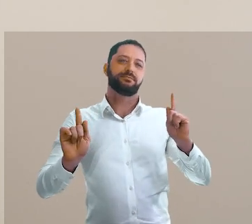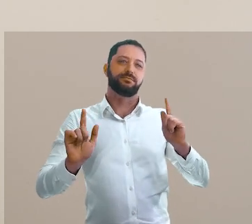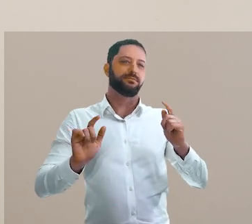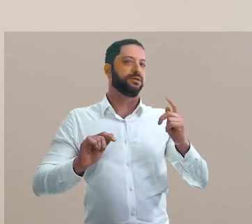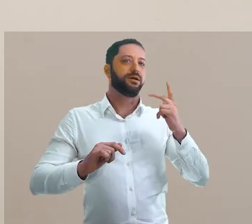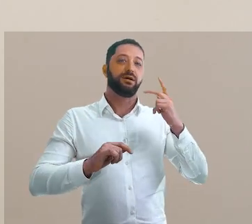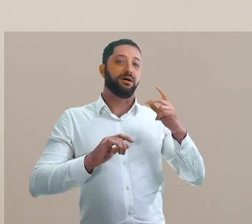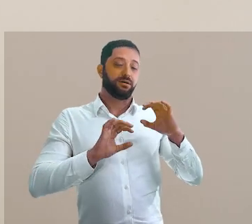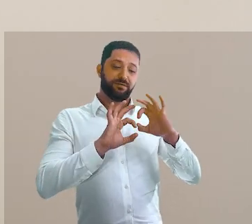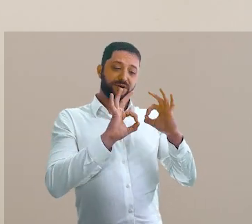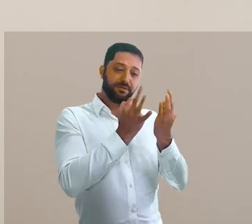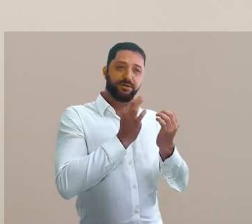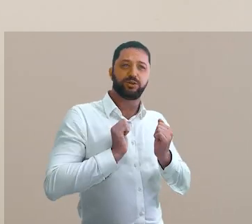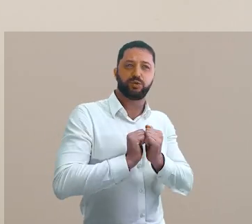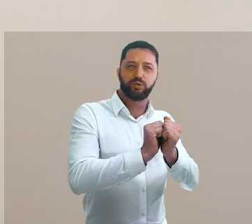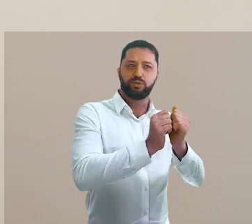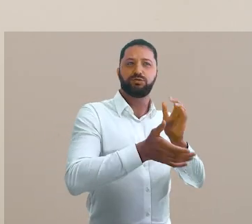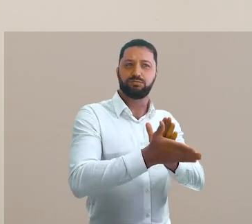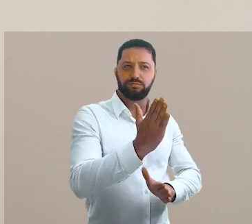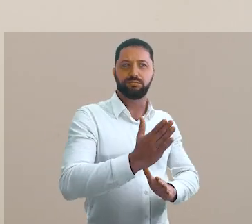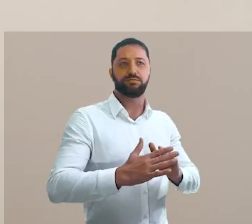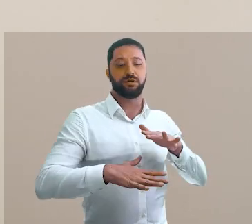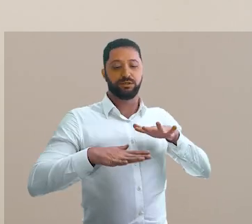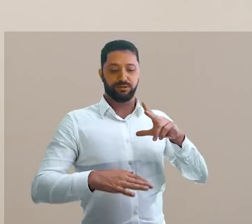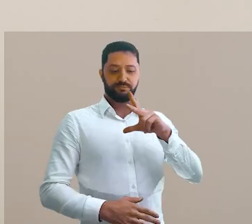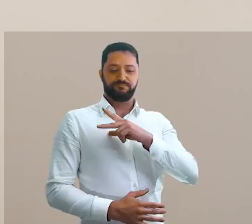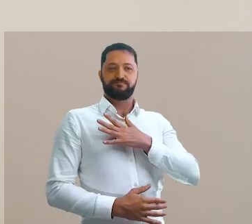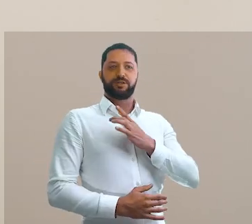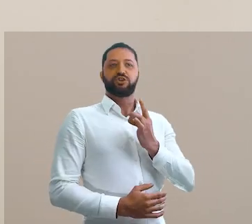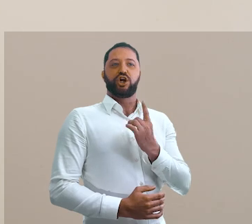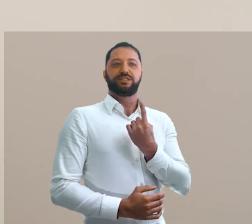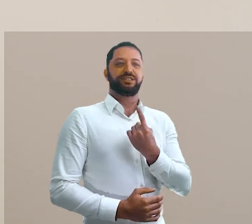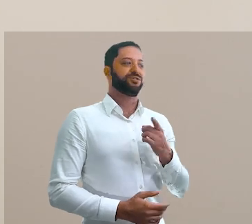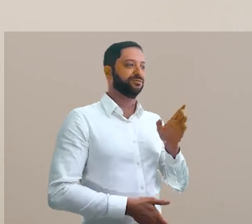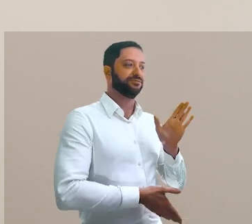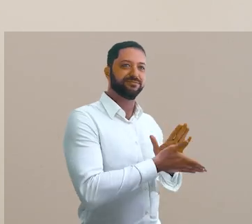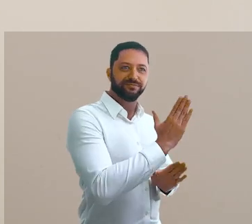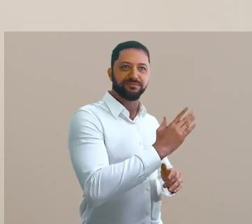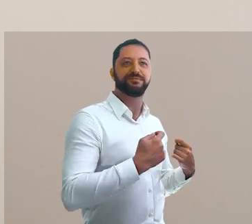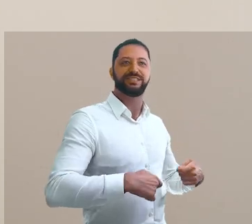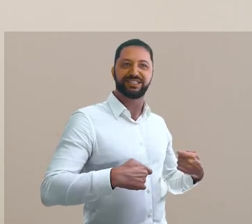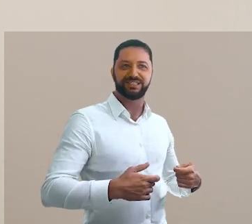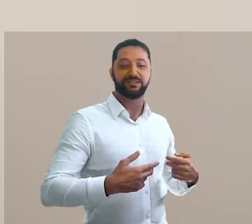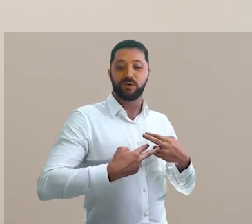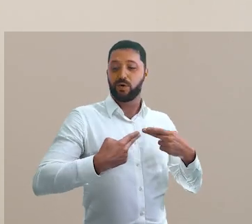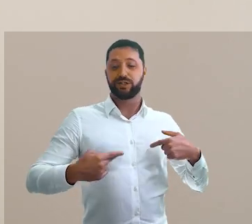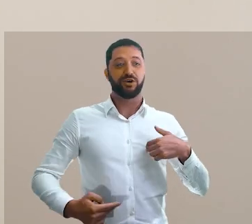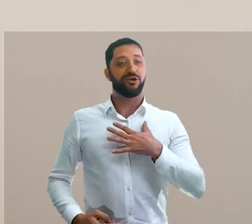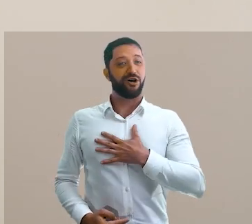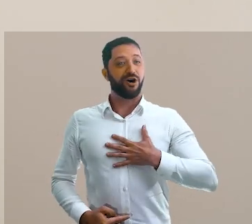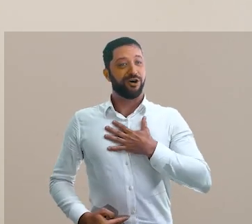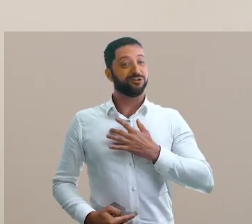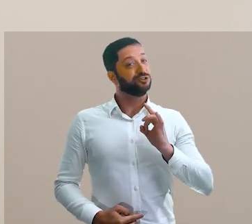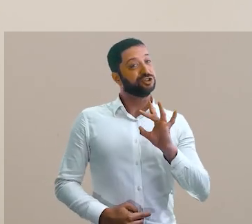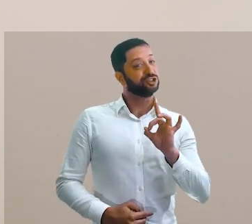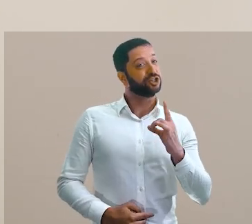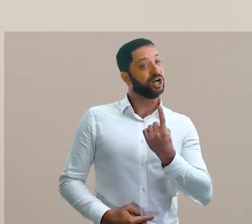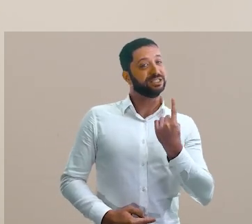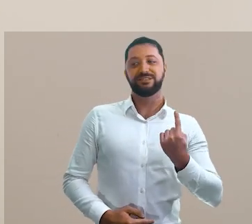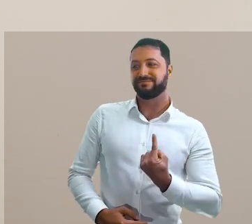momentos de lazer, lazer em família, lazer individual, o autocuidado, fazer as coisas que também